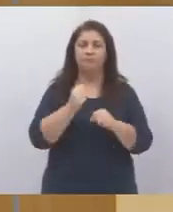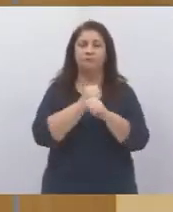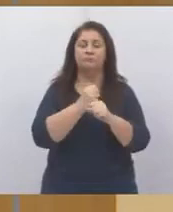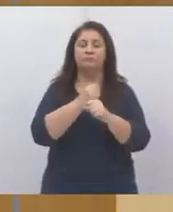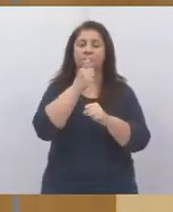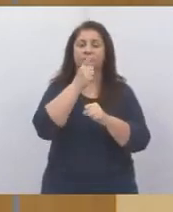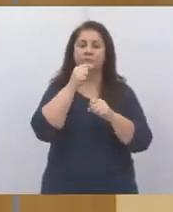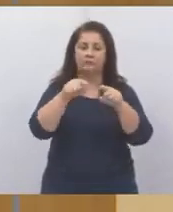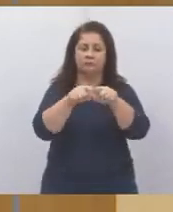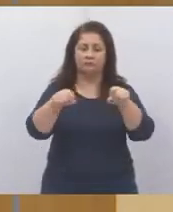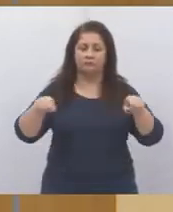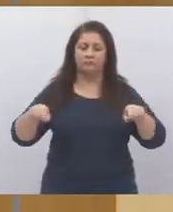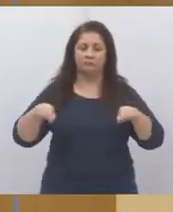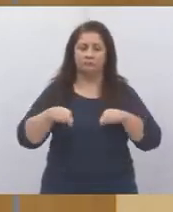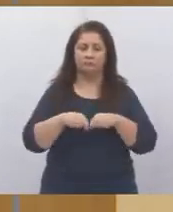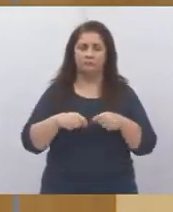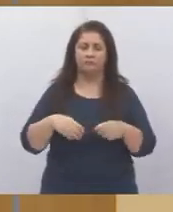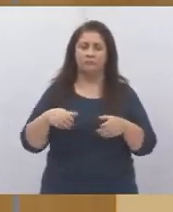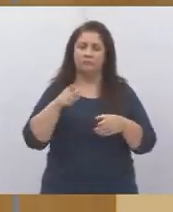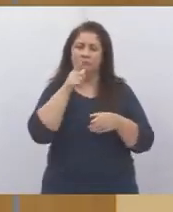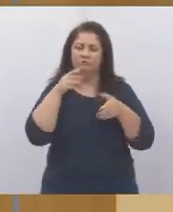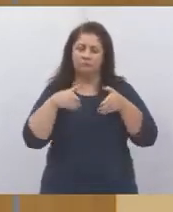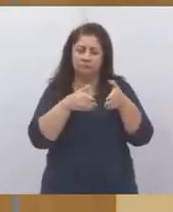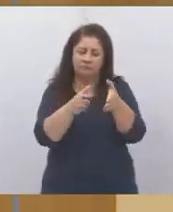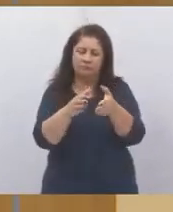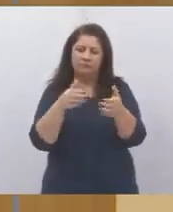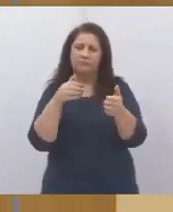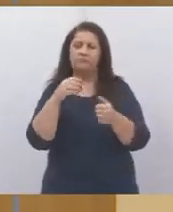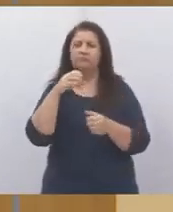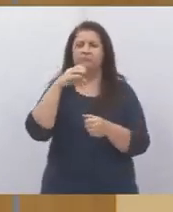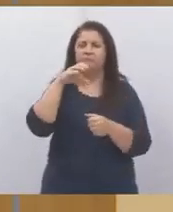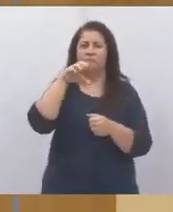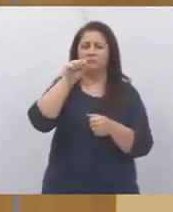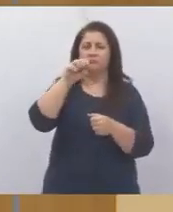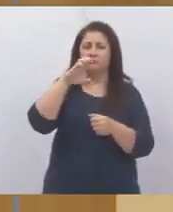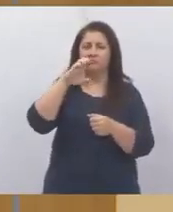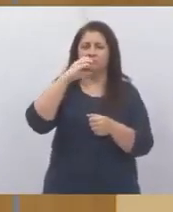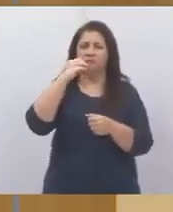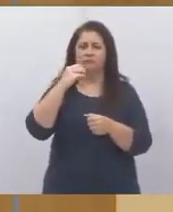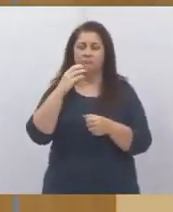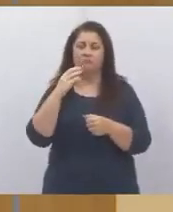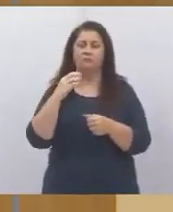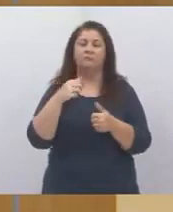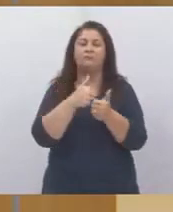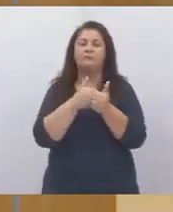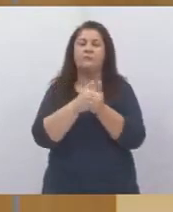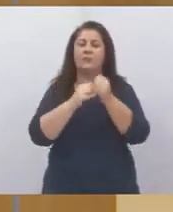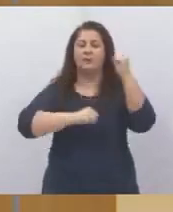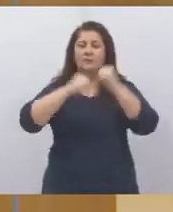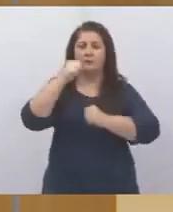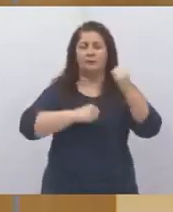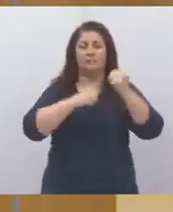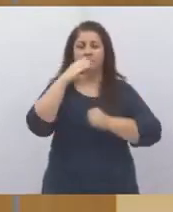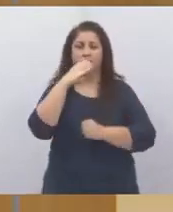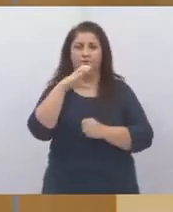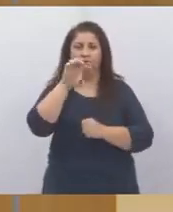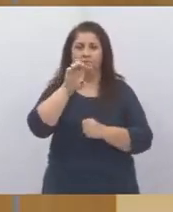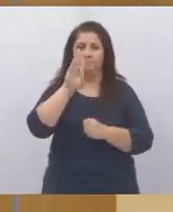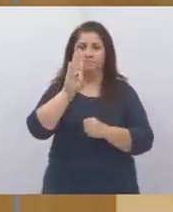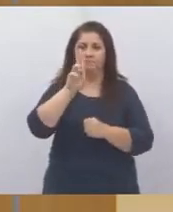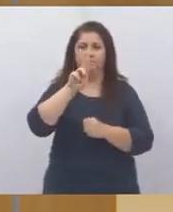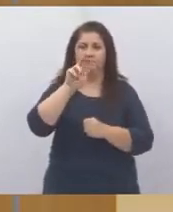o piscinão do Córrego seco próximo a cebrace o objetivo de reter as águas da chuva na região do Parque Califórnia